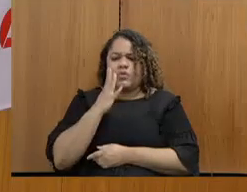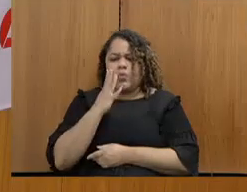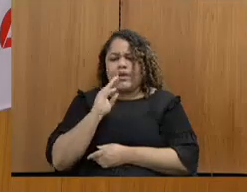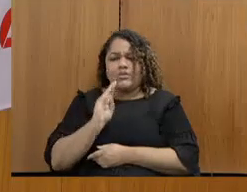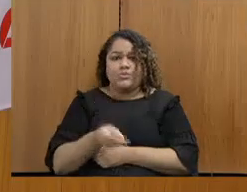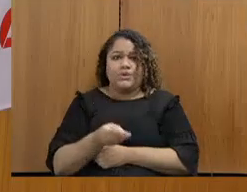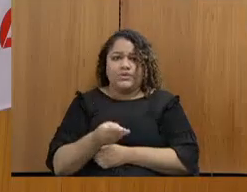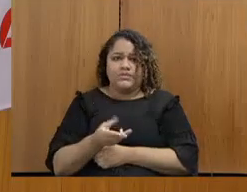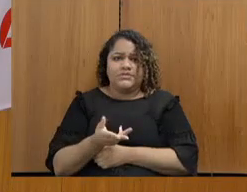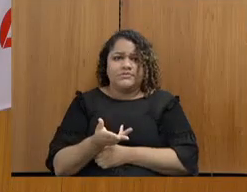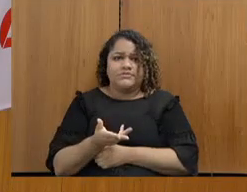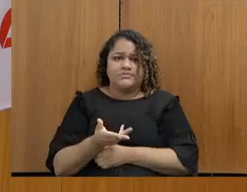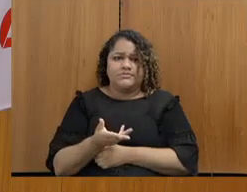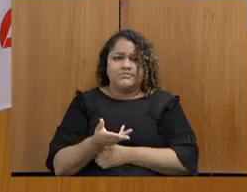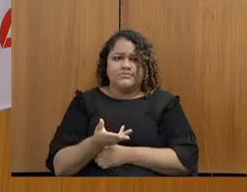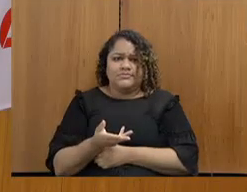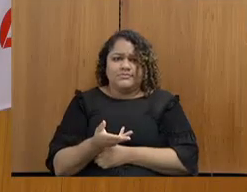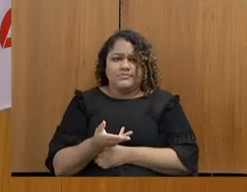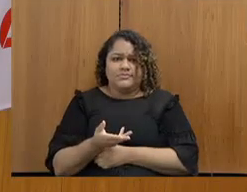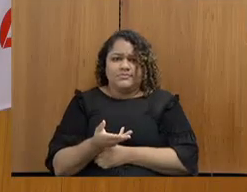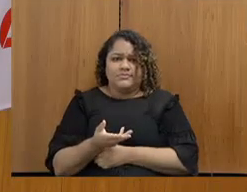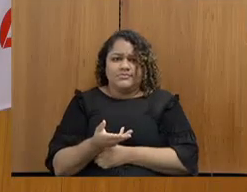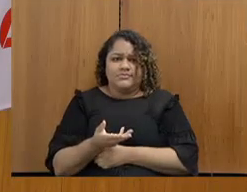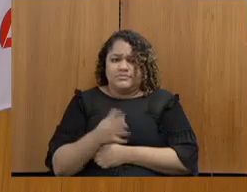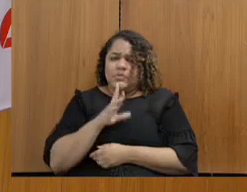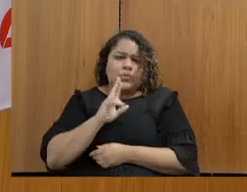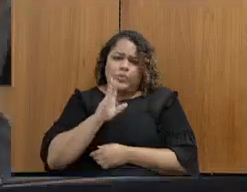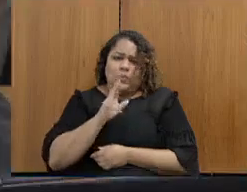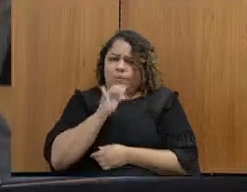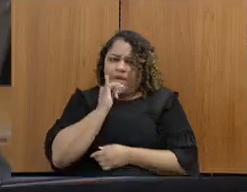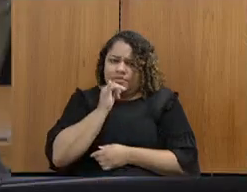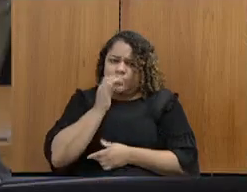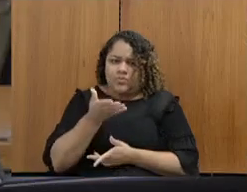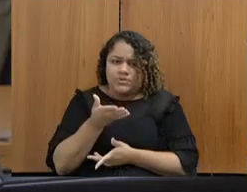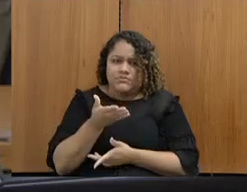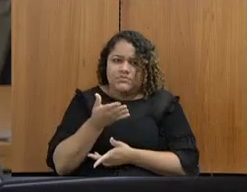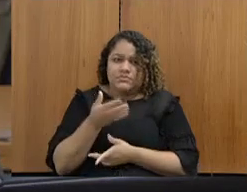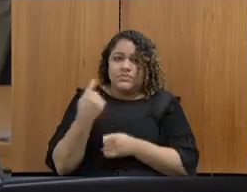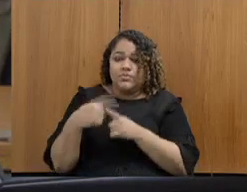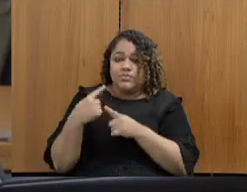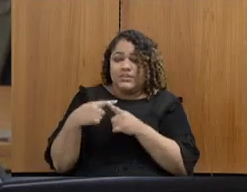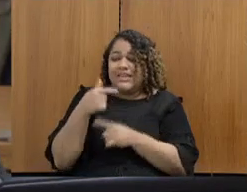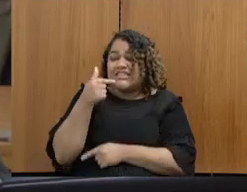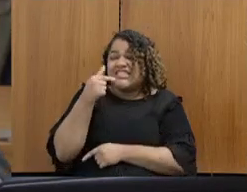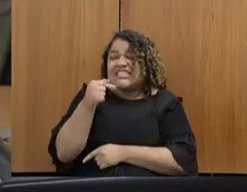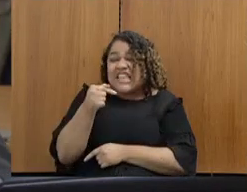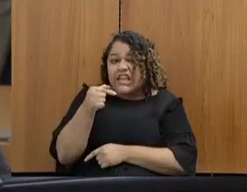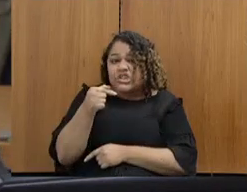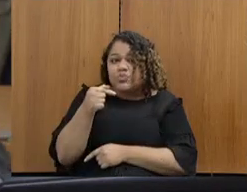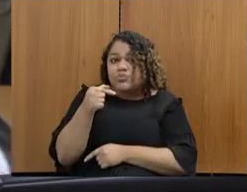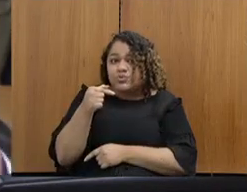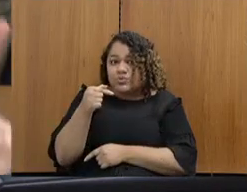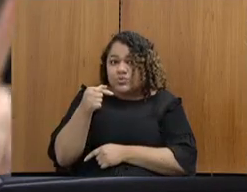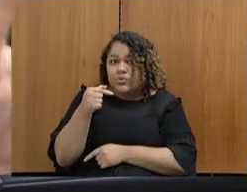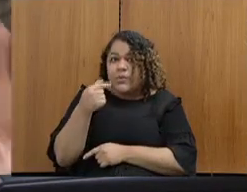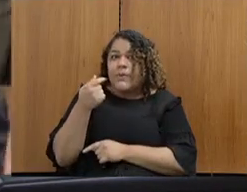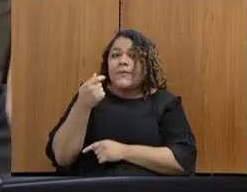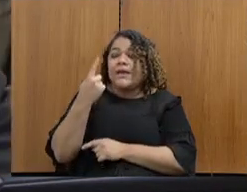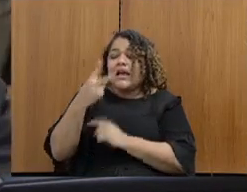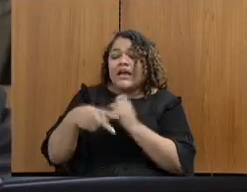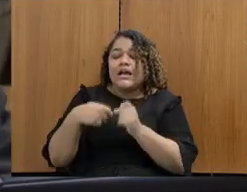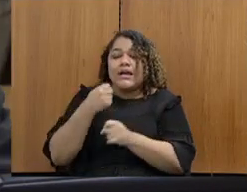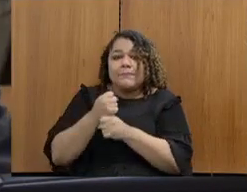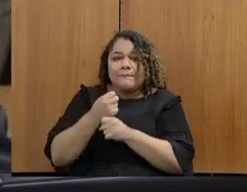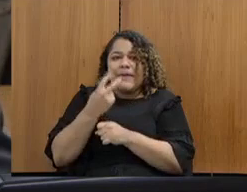não é por um acaso porque é o presidente essa comissão pelo sétimo biênio a gente vai aos poucos